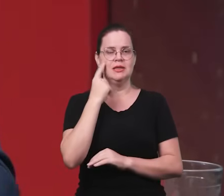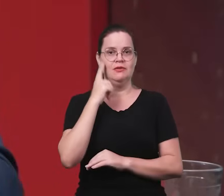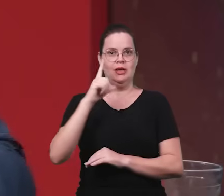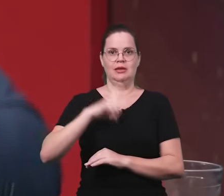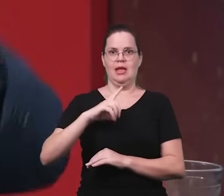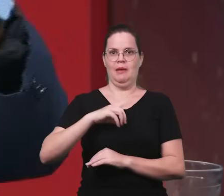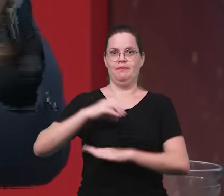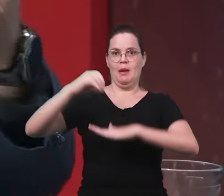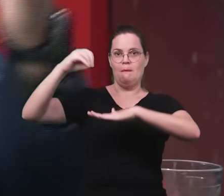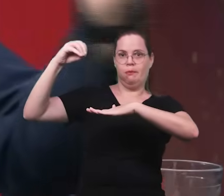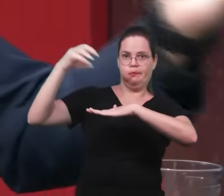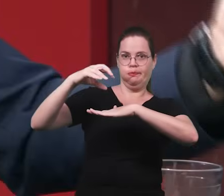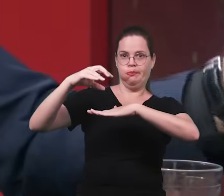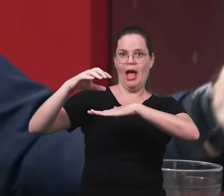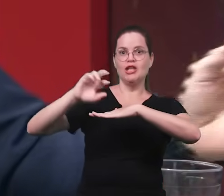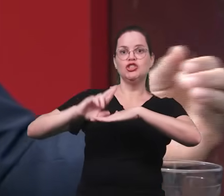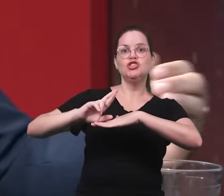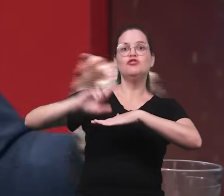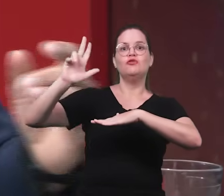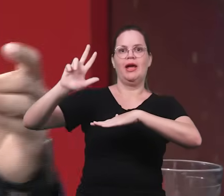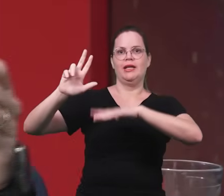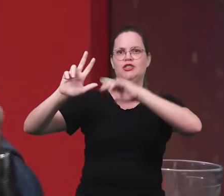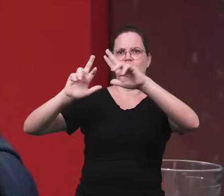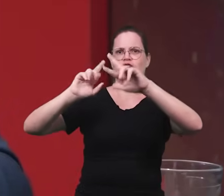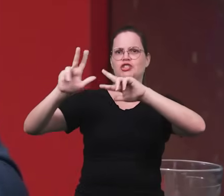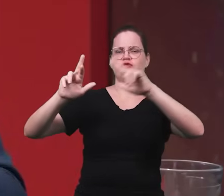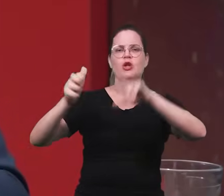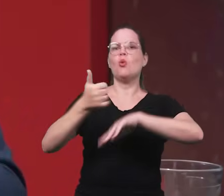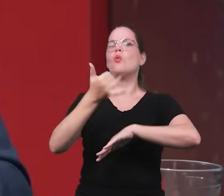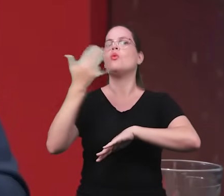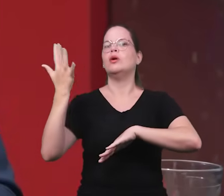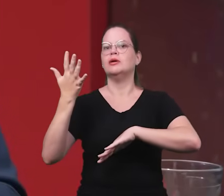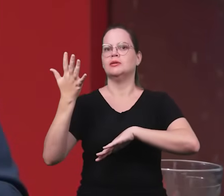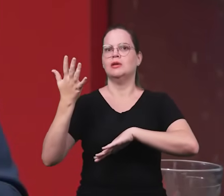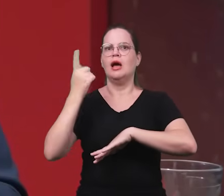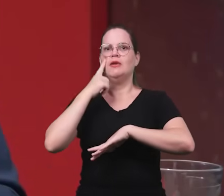pressão, você tem a questão de